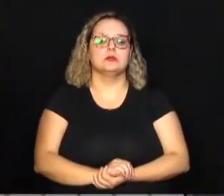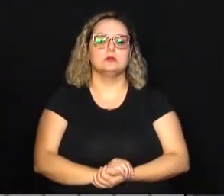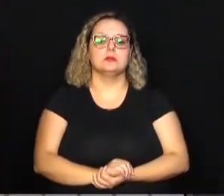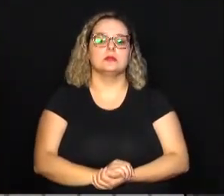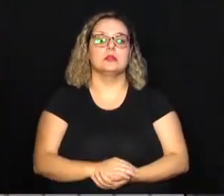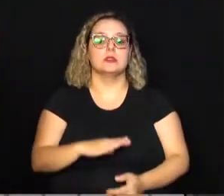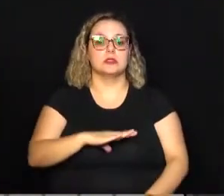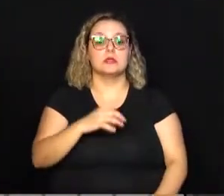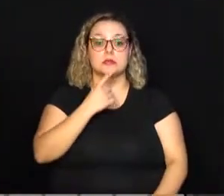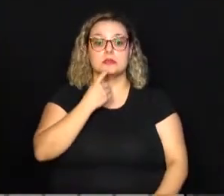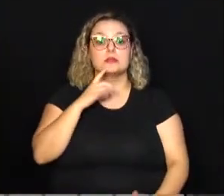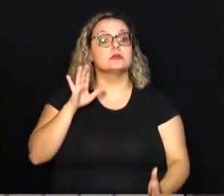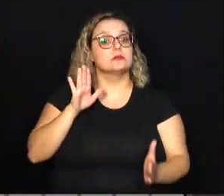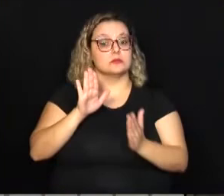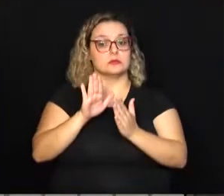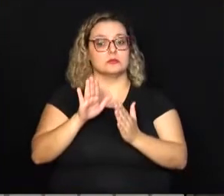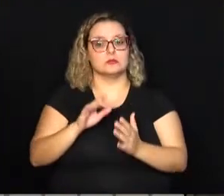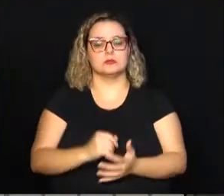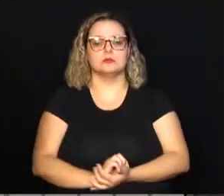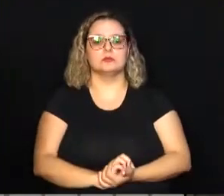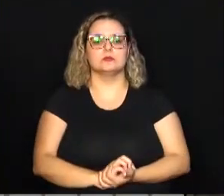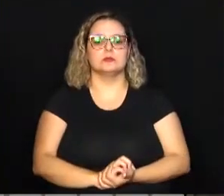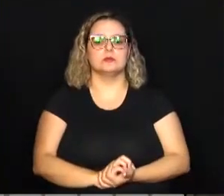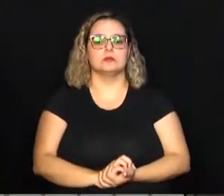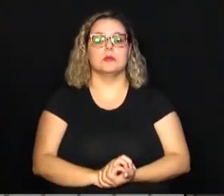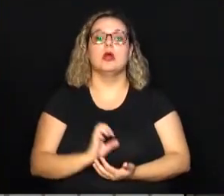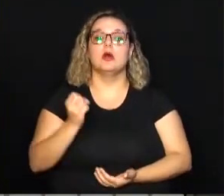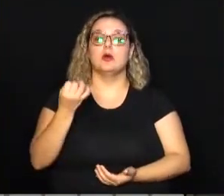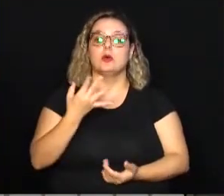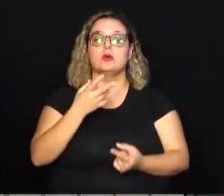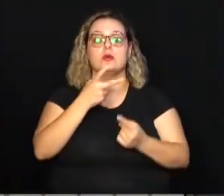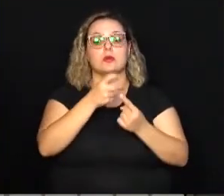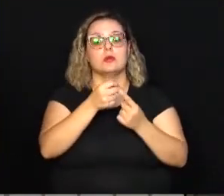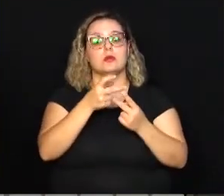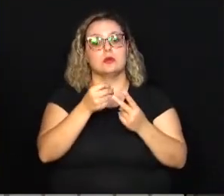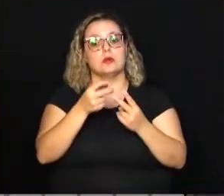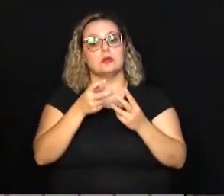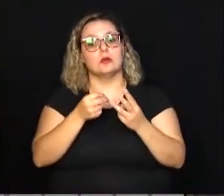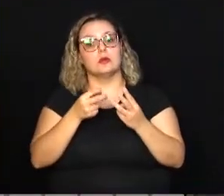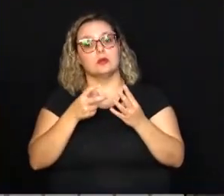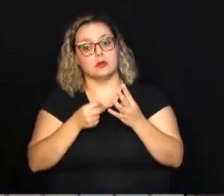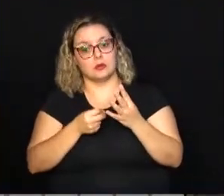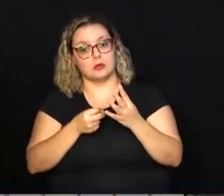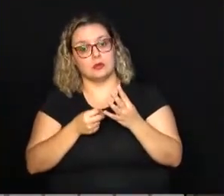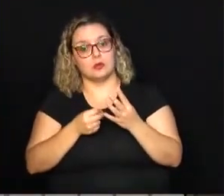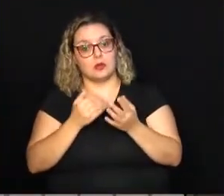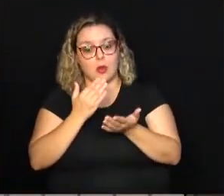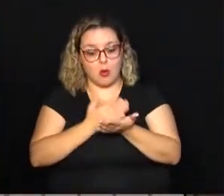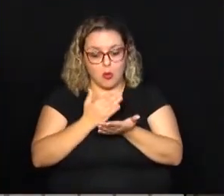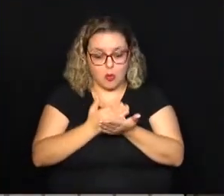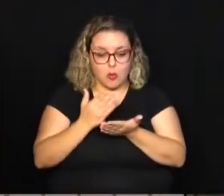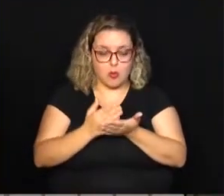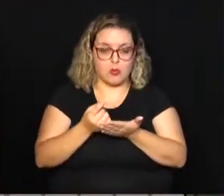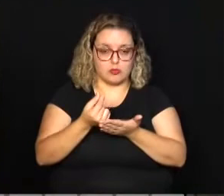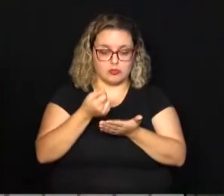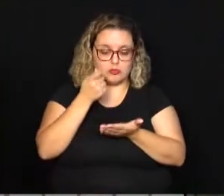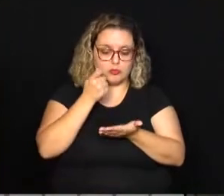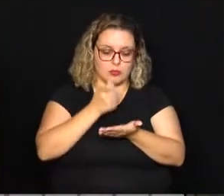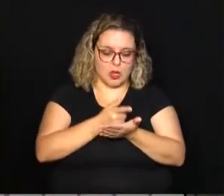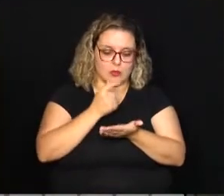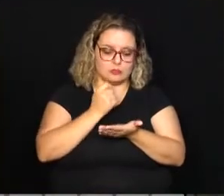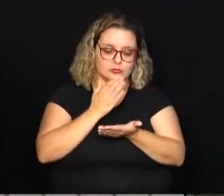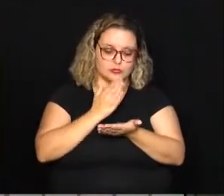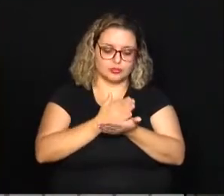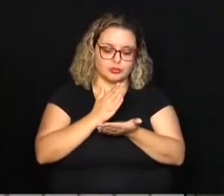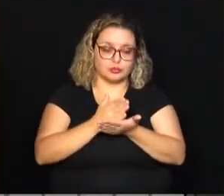Campinas enfrente. E quanto à vacinação, nós temos aí já um consórcio, né, da Frente